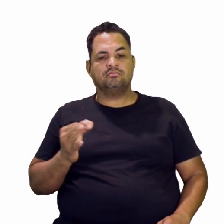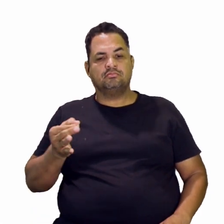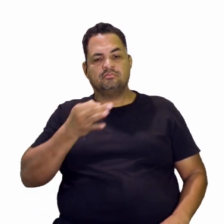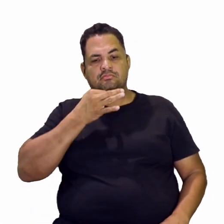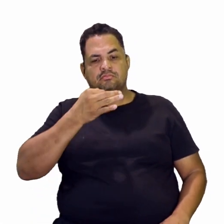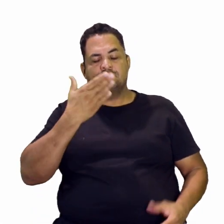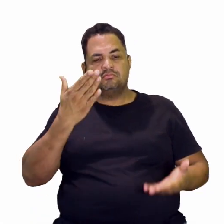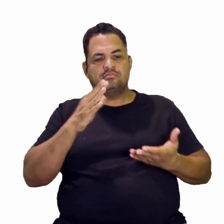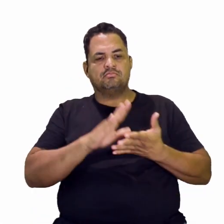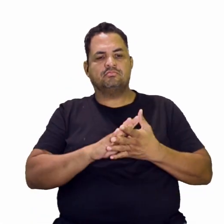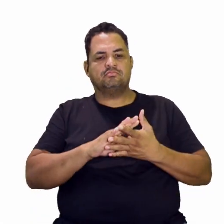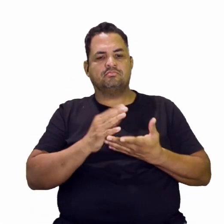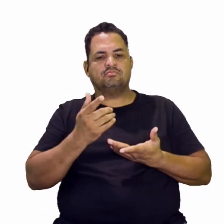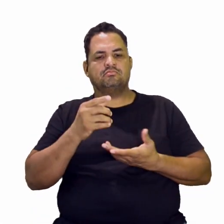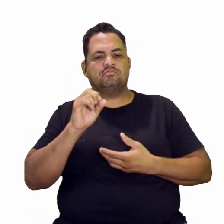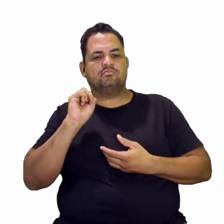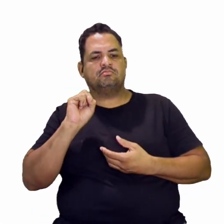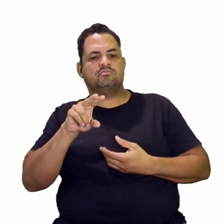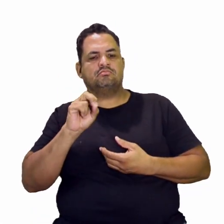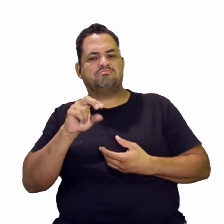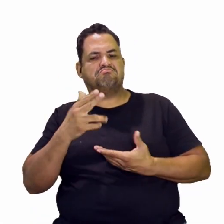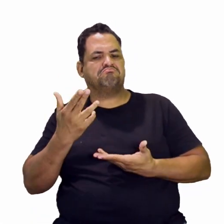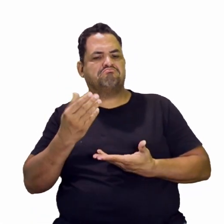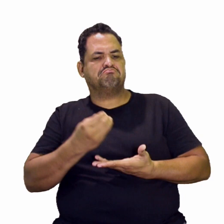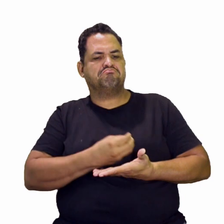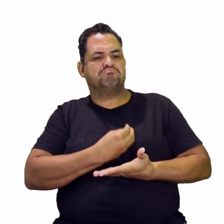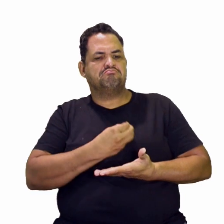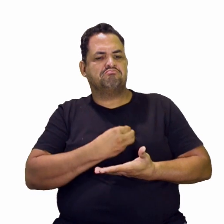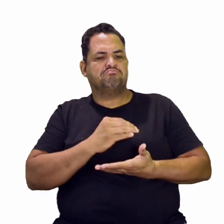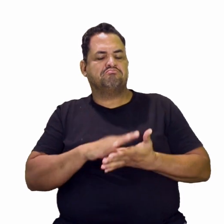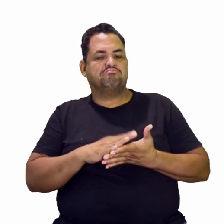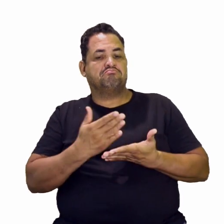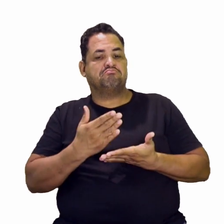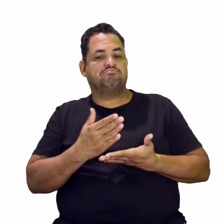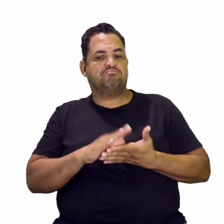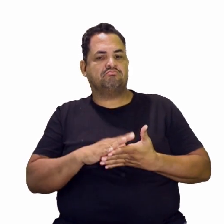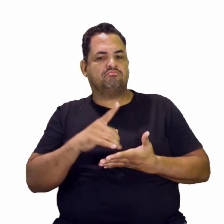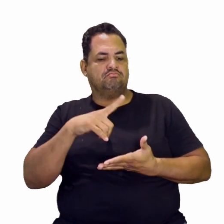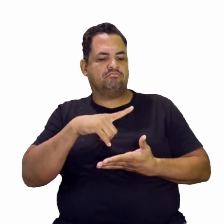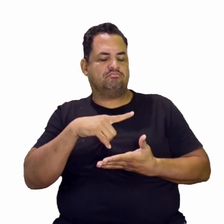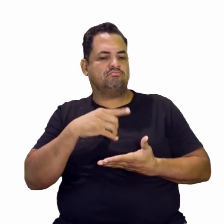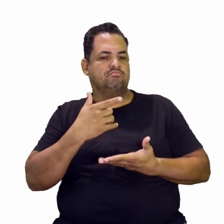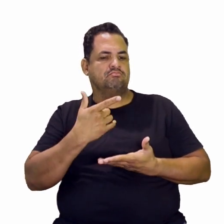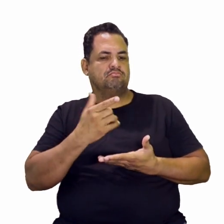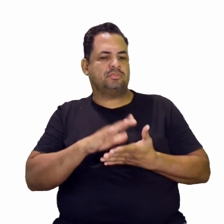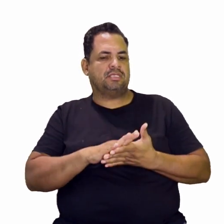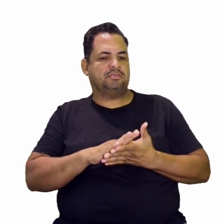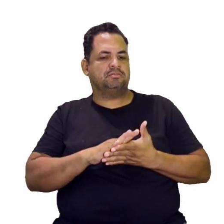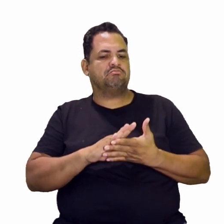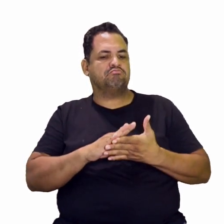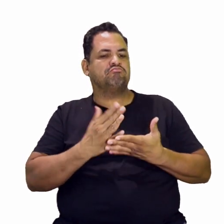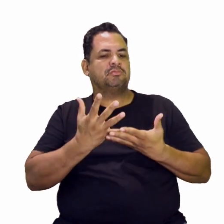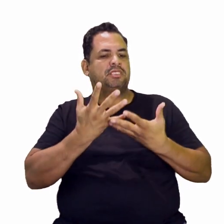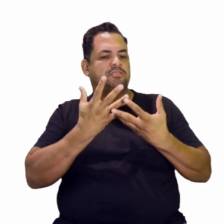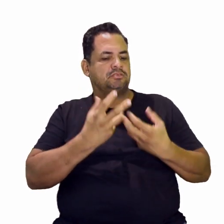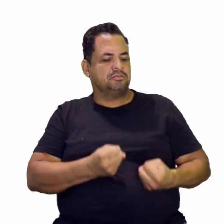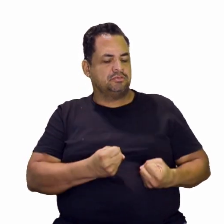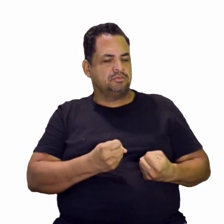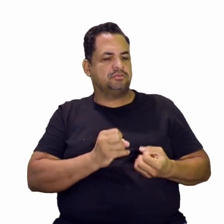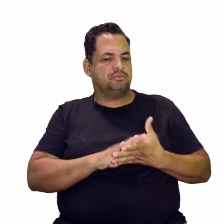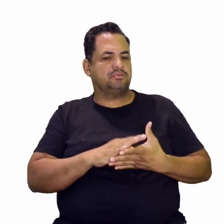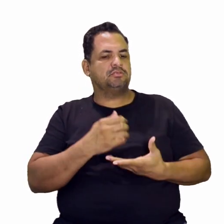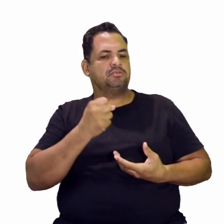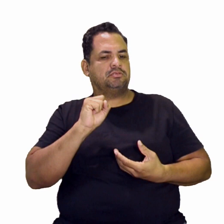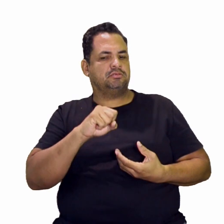discussão aqui. São ou não são seres vivos? Para os que defendem que eles não podem ser considerados como seres vivos, eles dizem